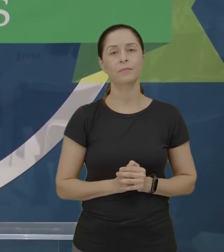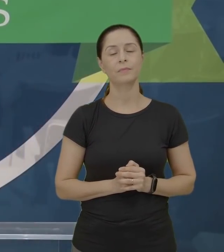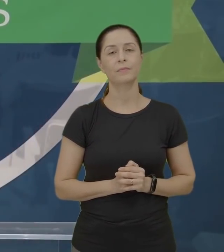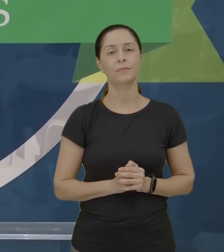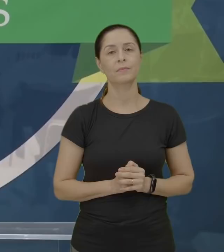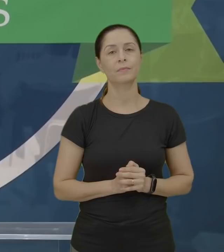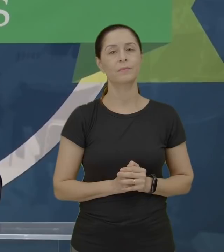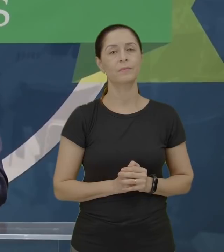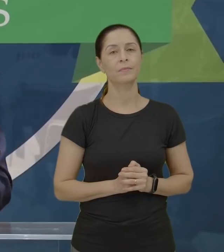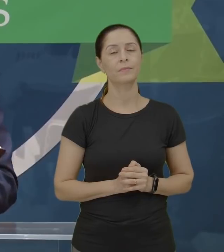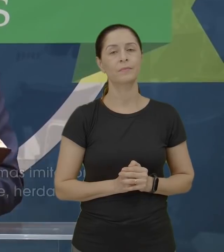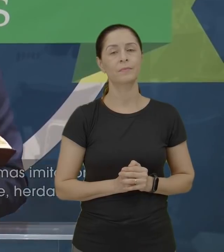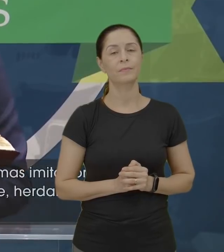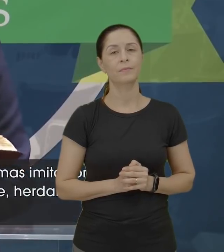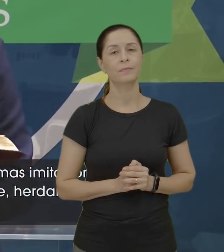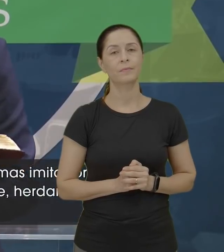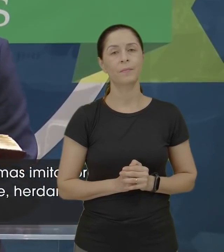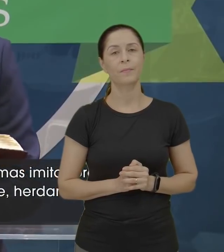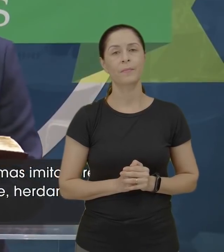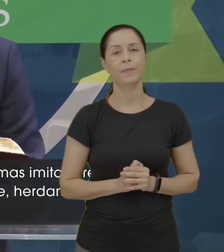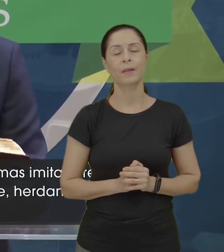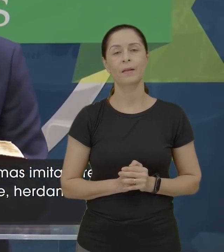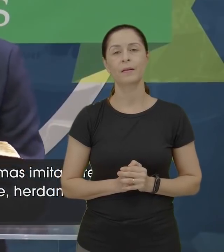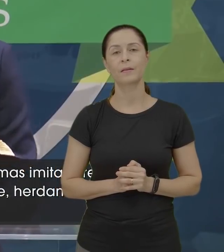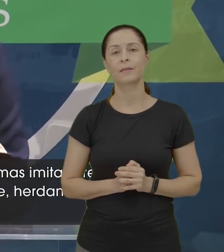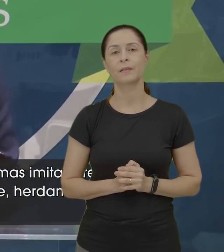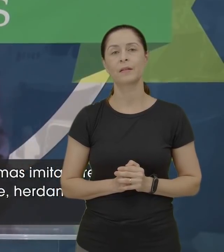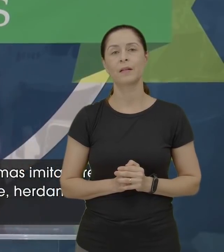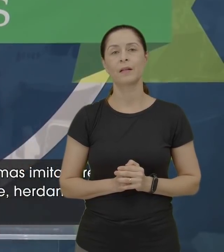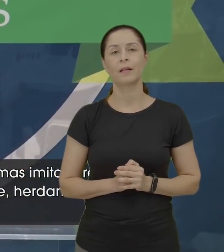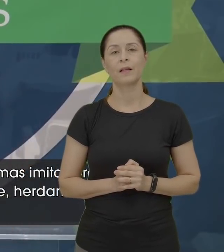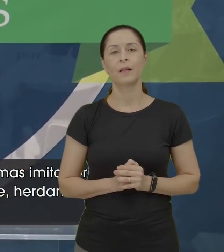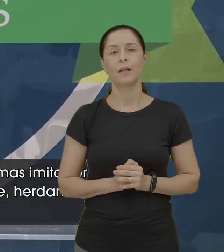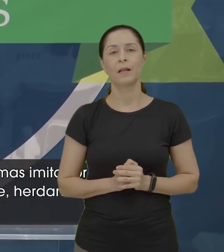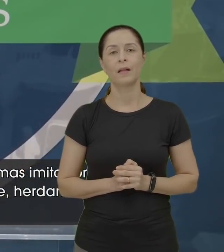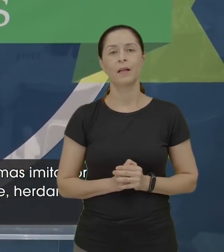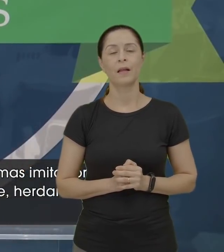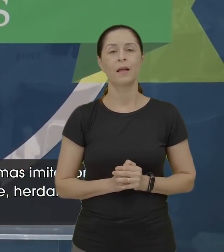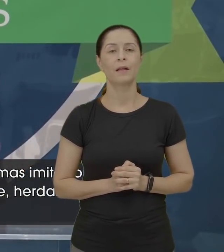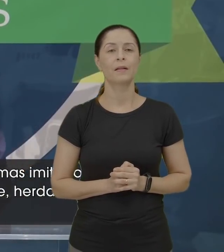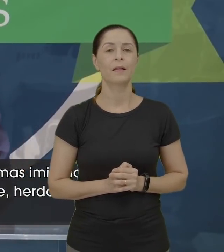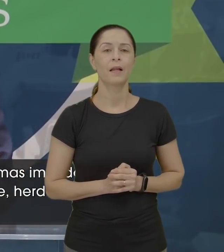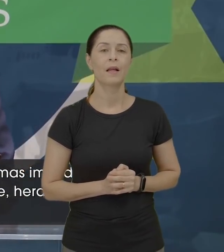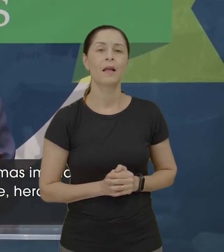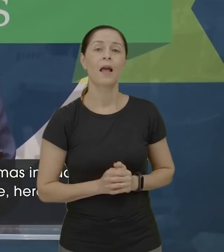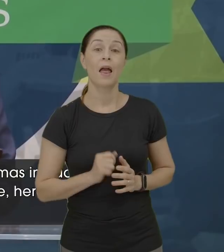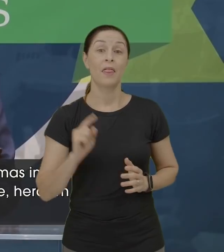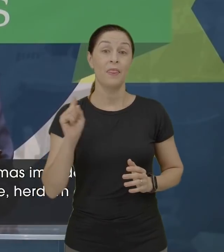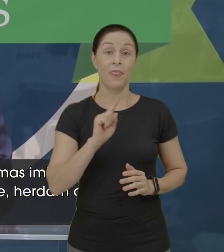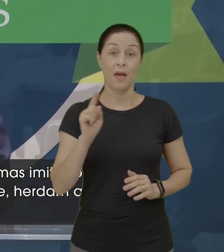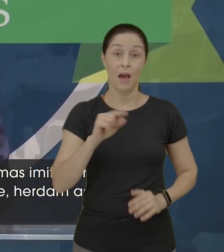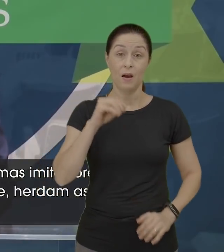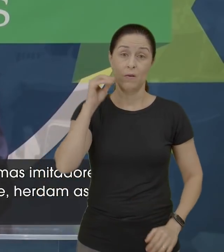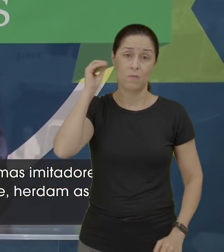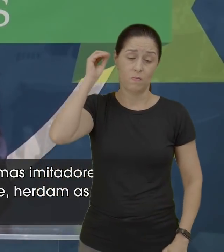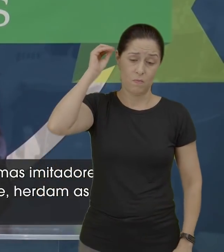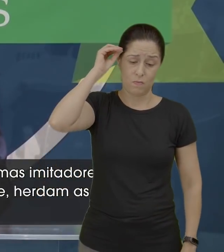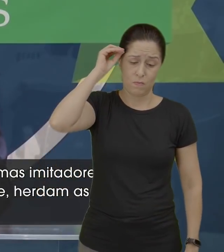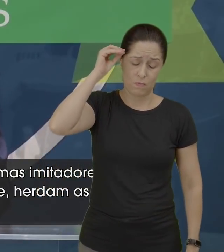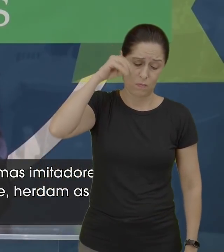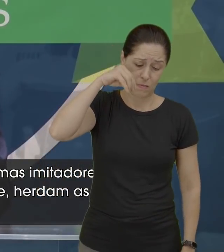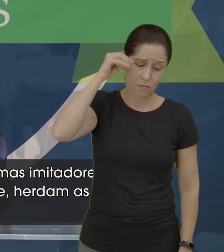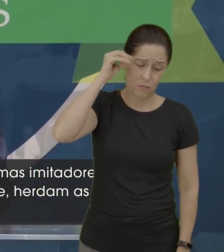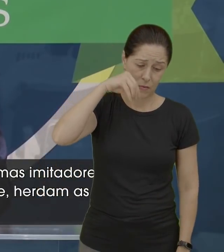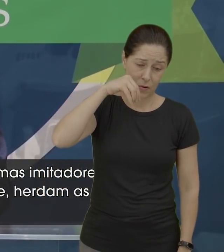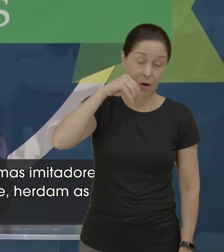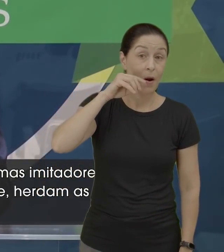Veja comigo. Para que não vos torneis indolentes, mas imitadores daqueles